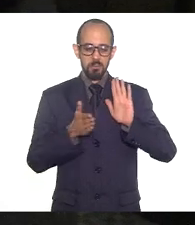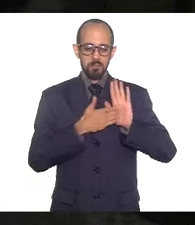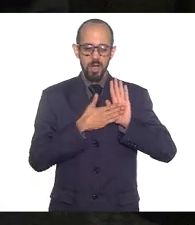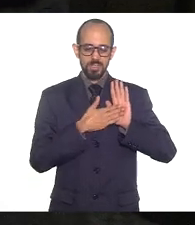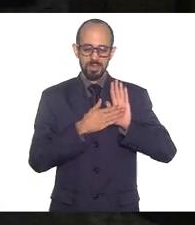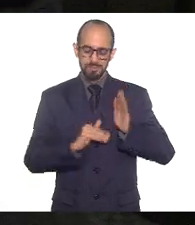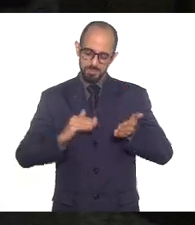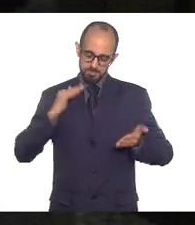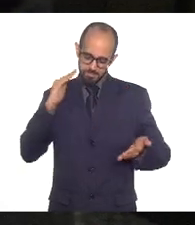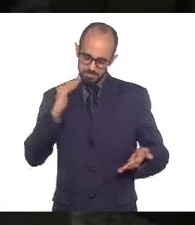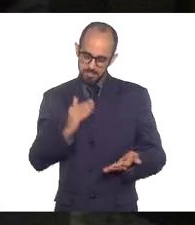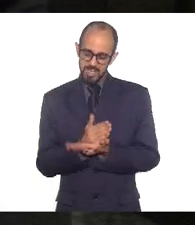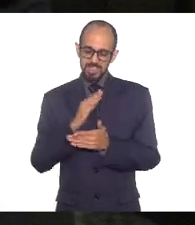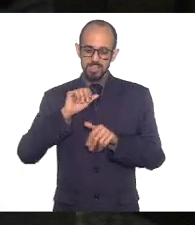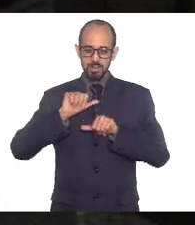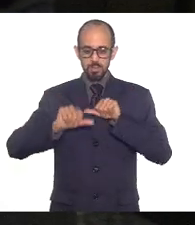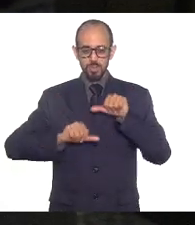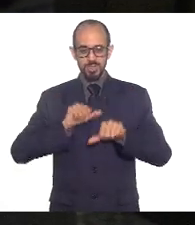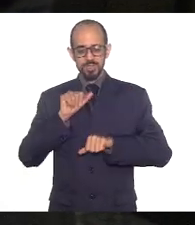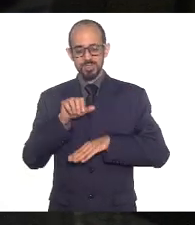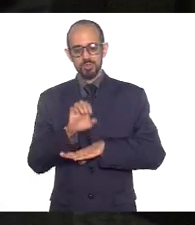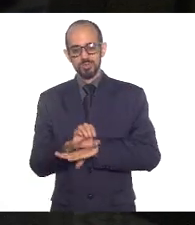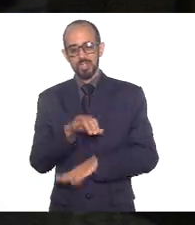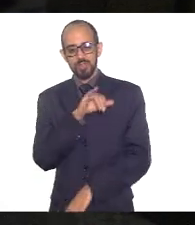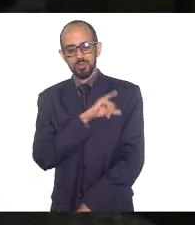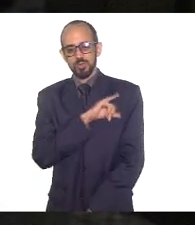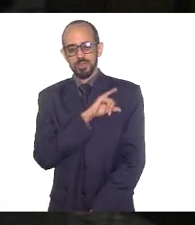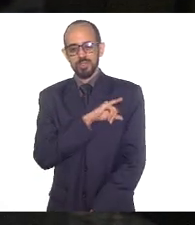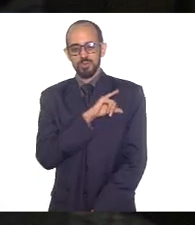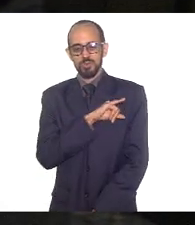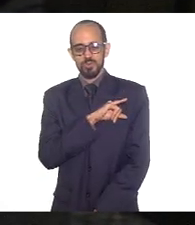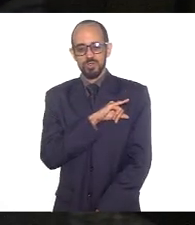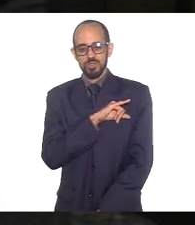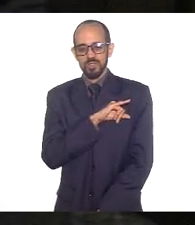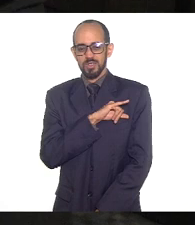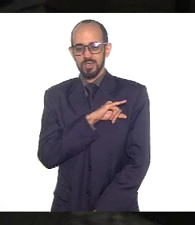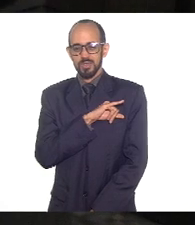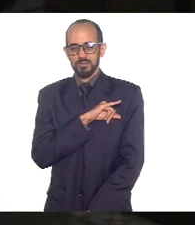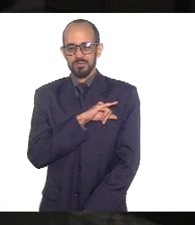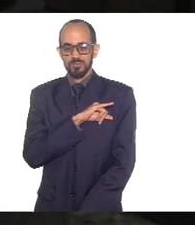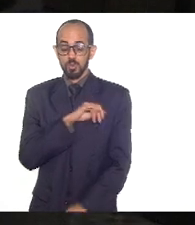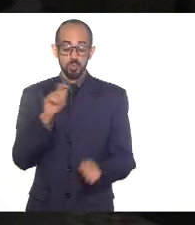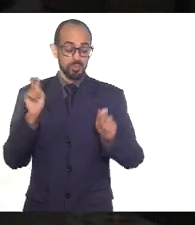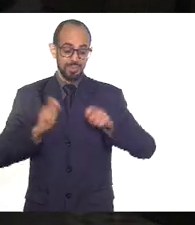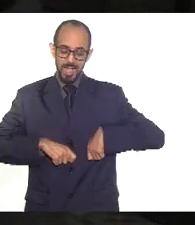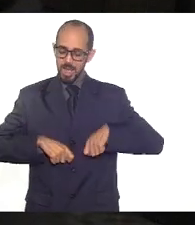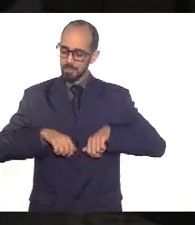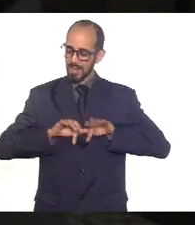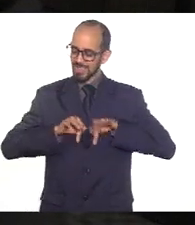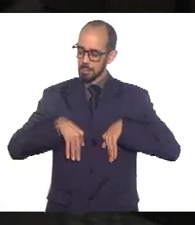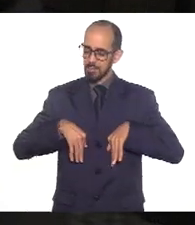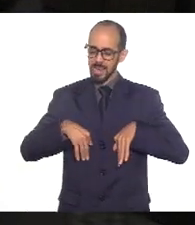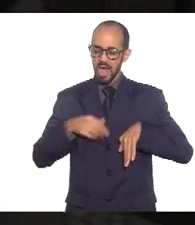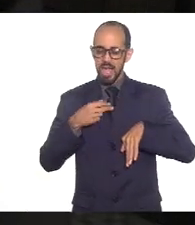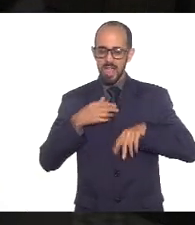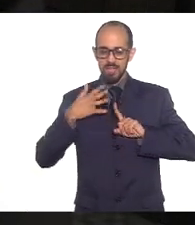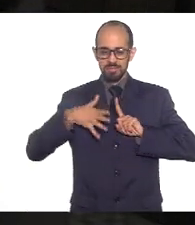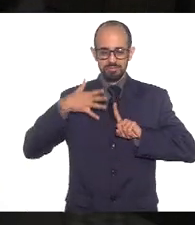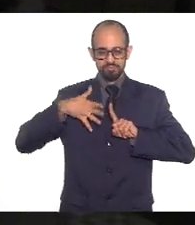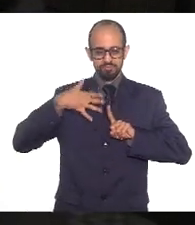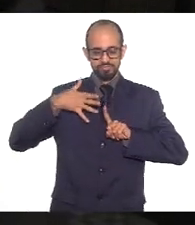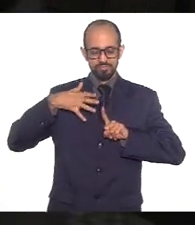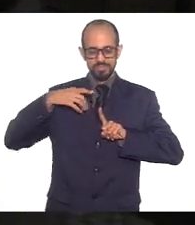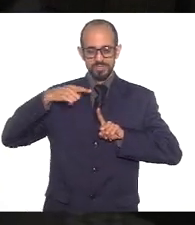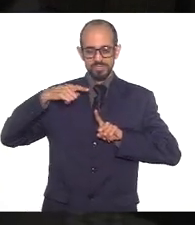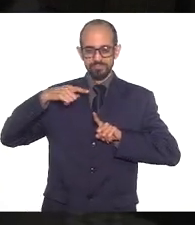de mudança no estado do Rio de Janeiro e eu não poderia terminar essa minha fala que teve Tantas